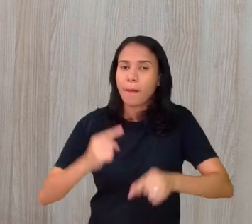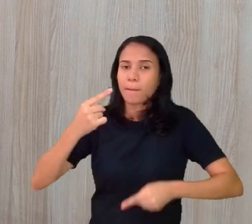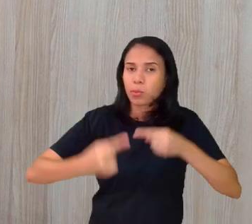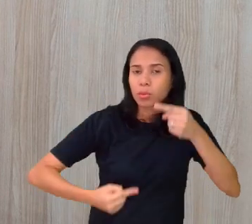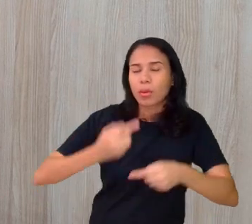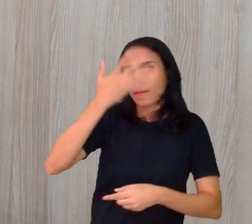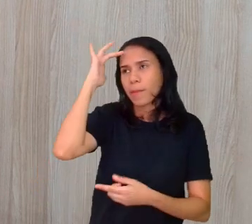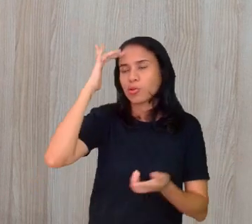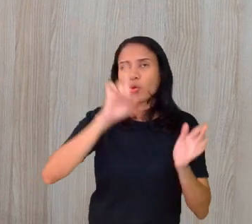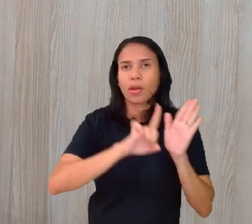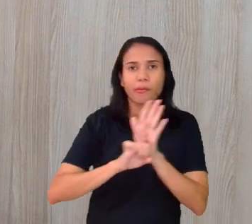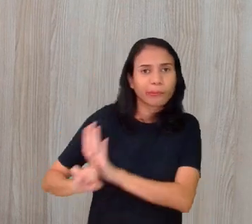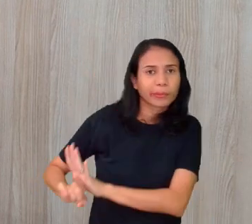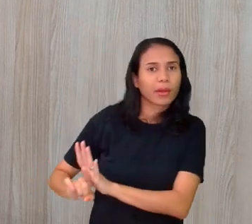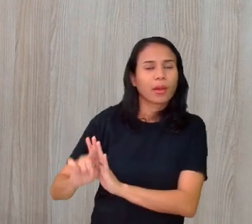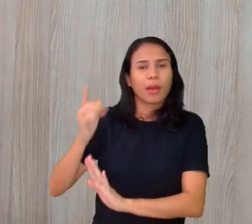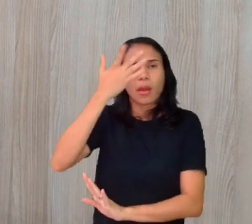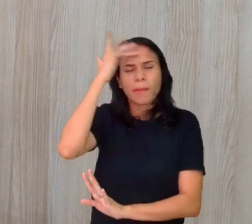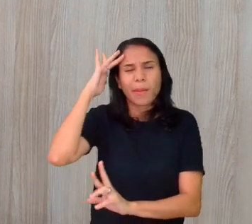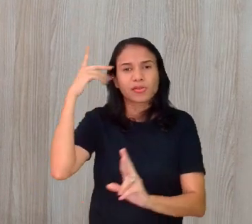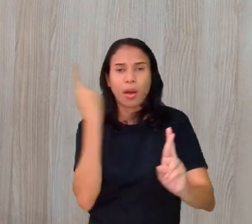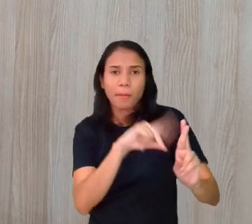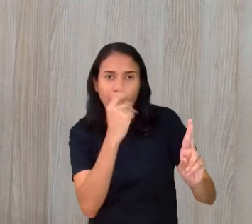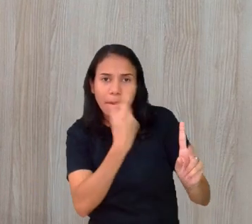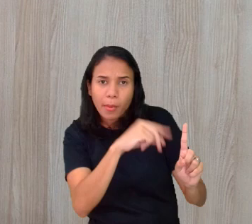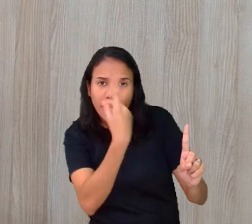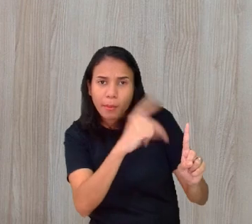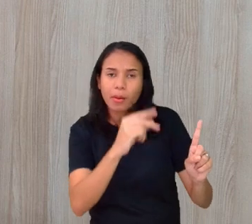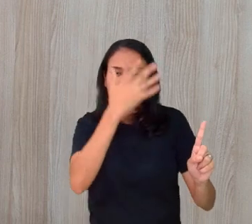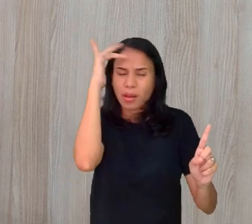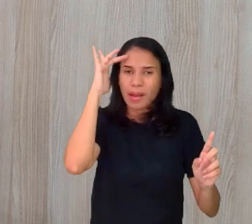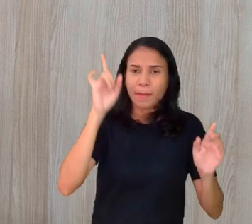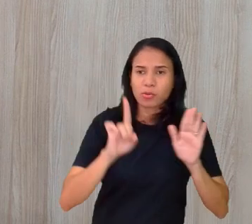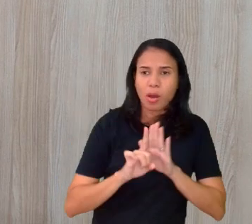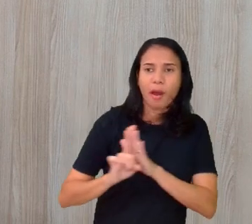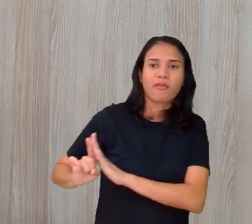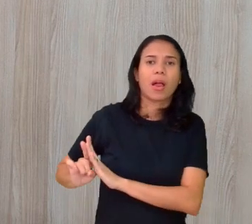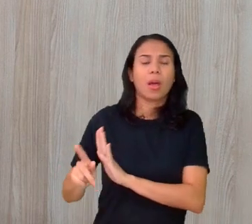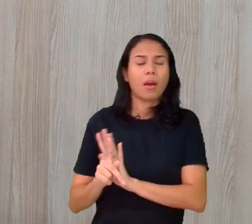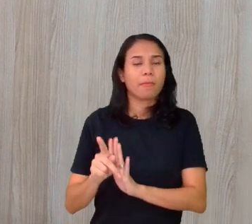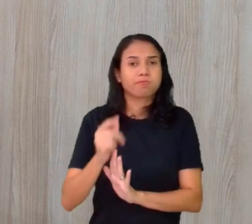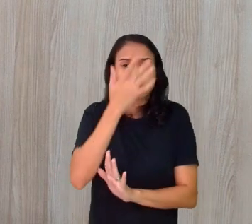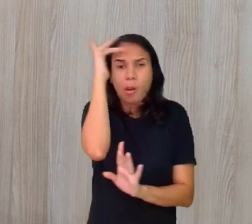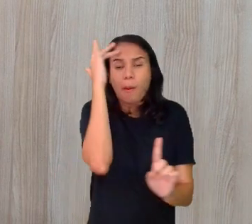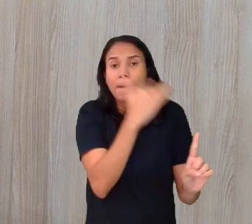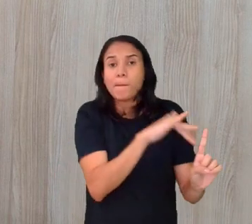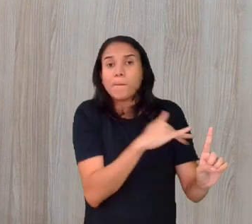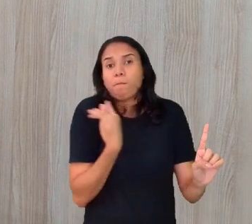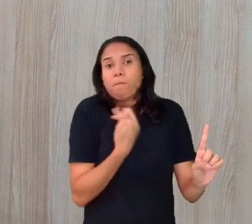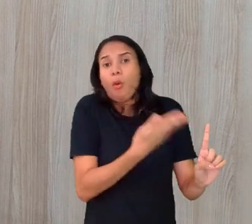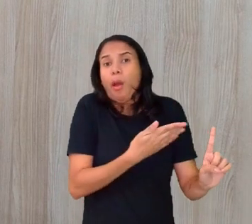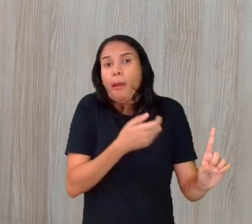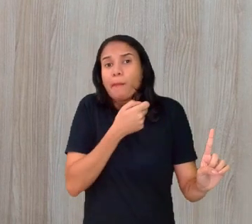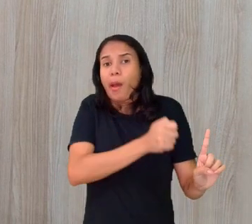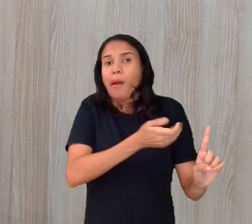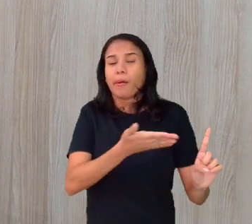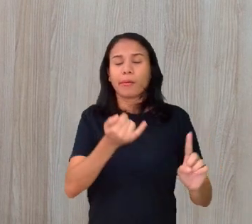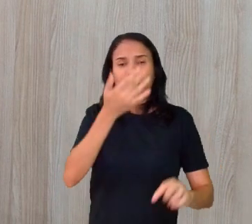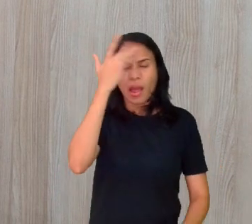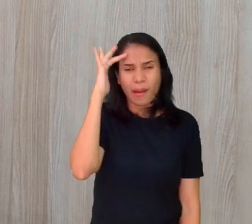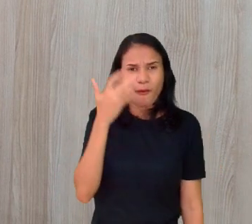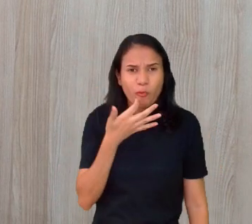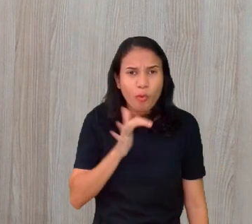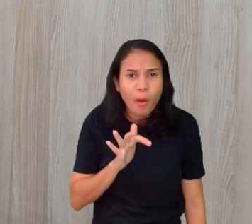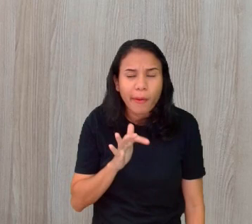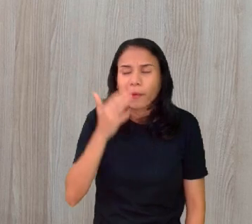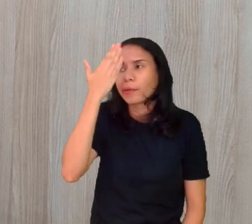foi perseguido, gente foi torturado, gente morreu torturada. Então, se a gente não conhece, a gente tende a acreditar